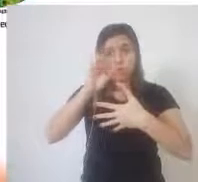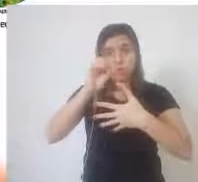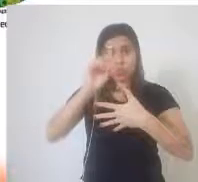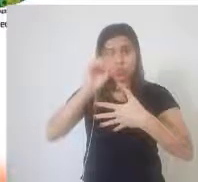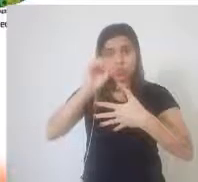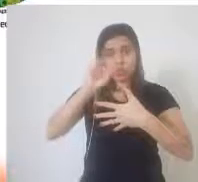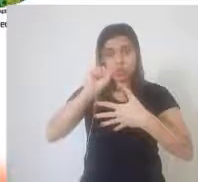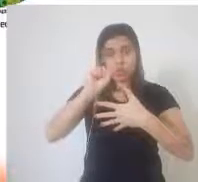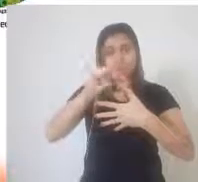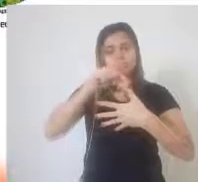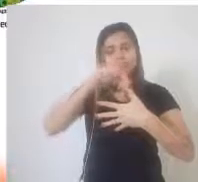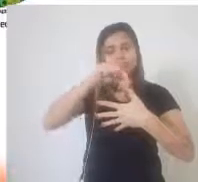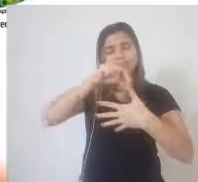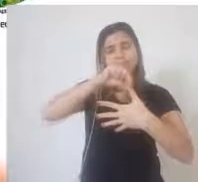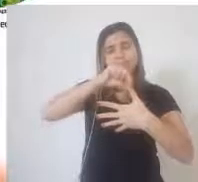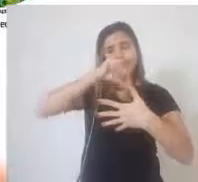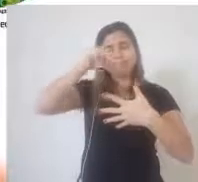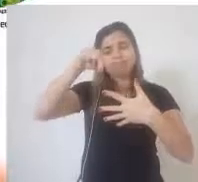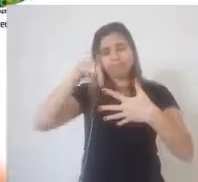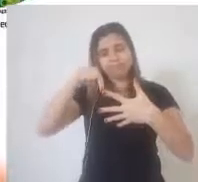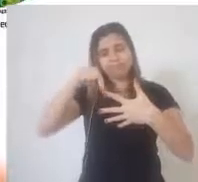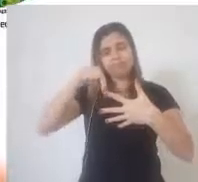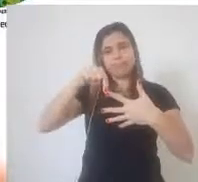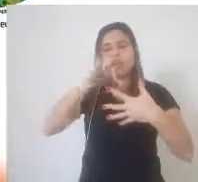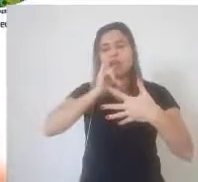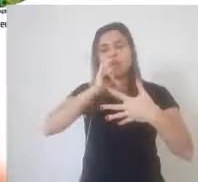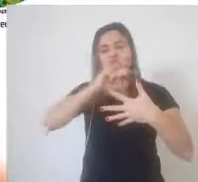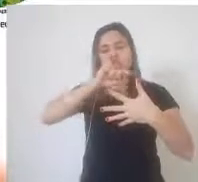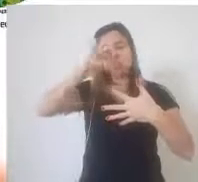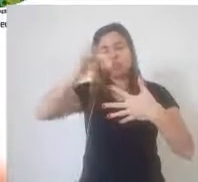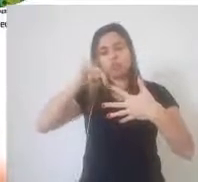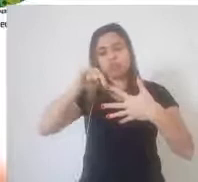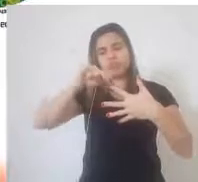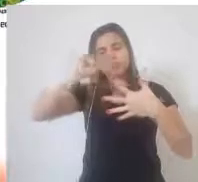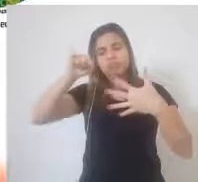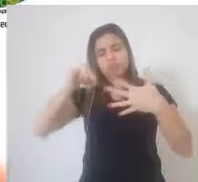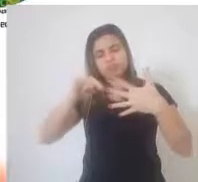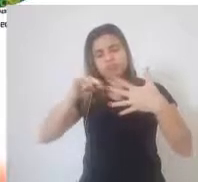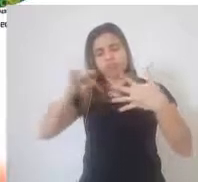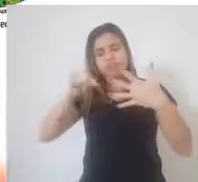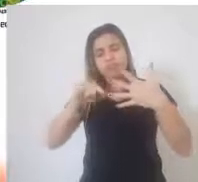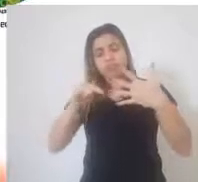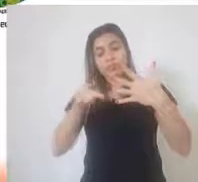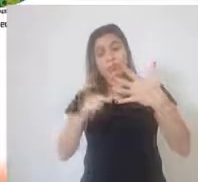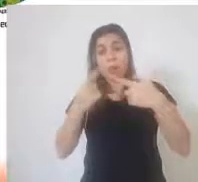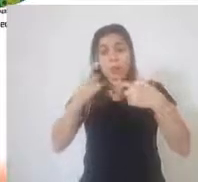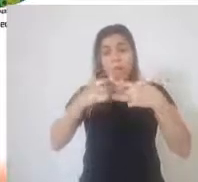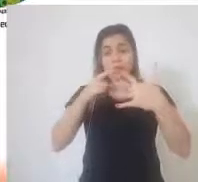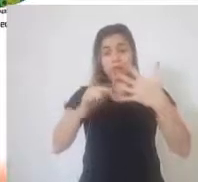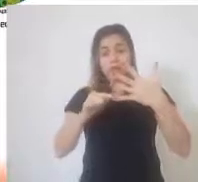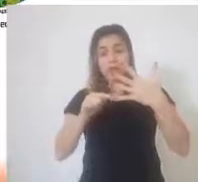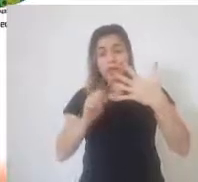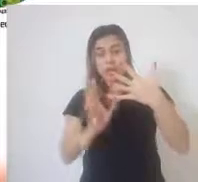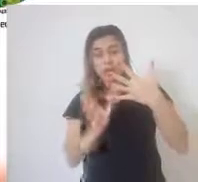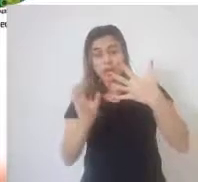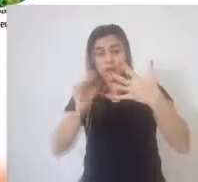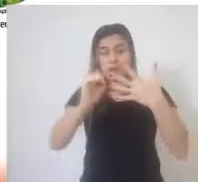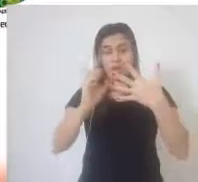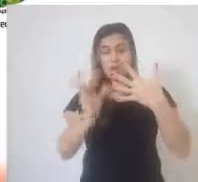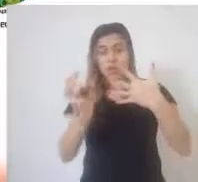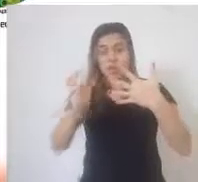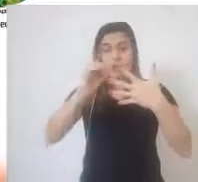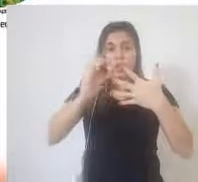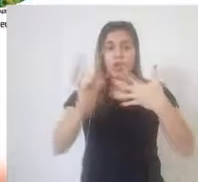os outros níveis tróficos, né? Só que o que acontece, né? Com o decorrer